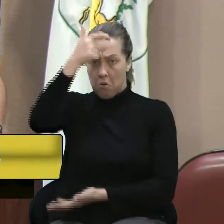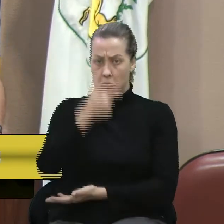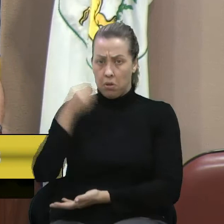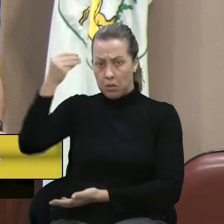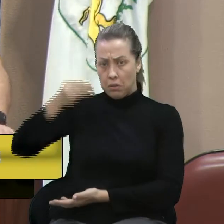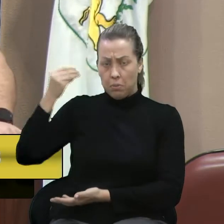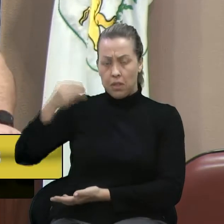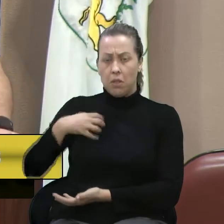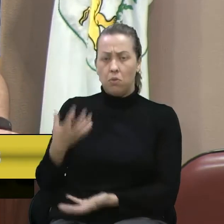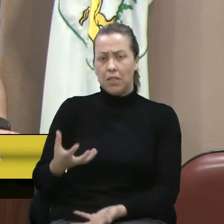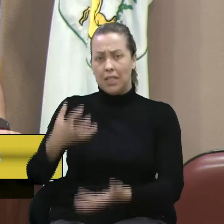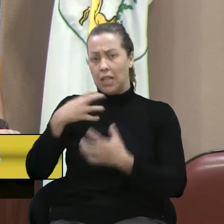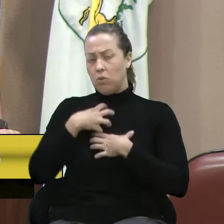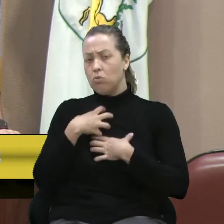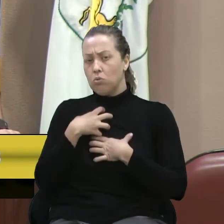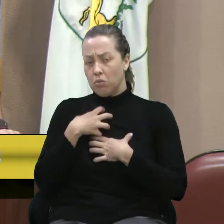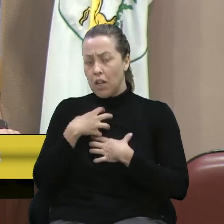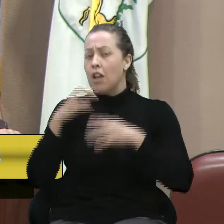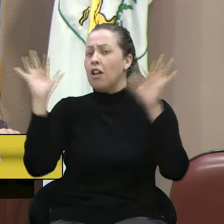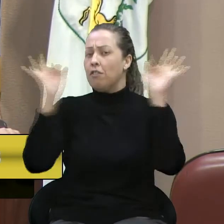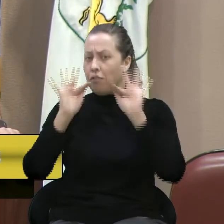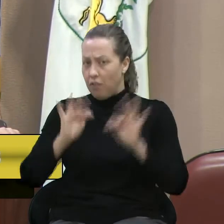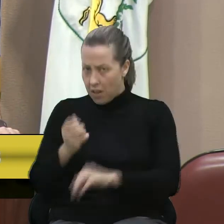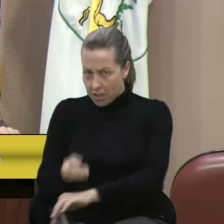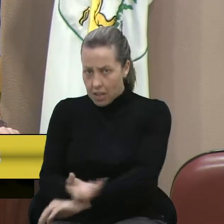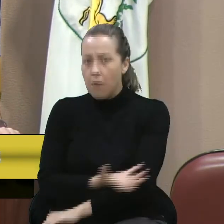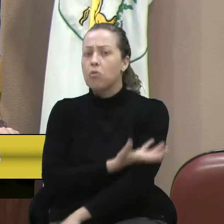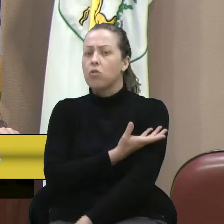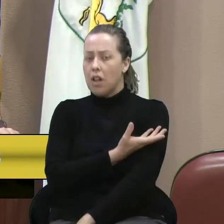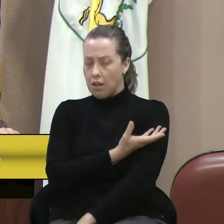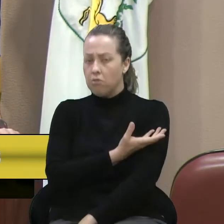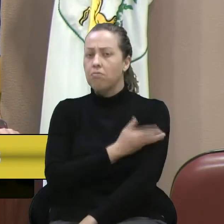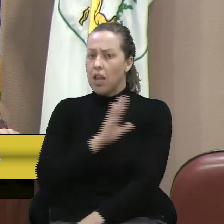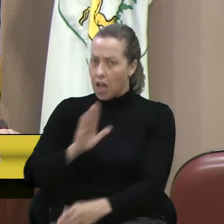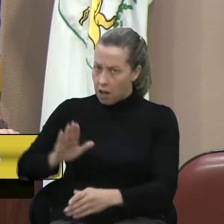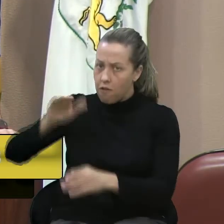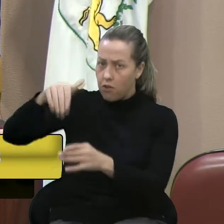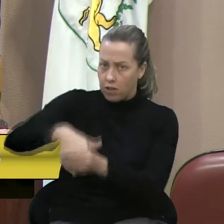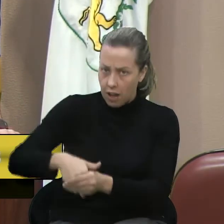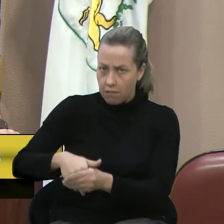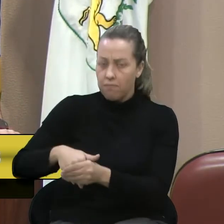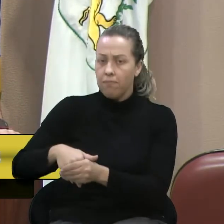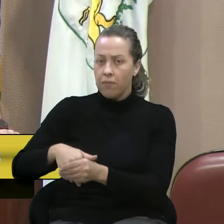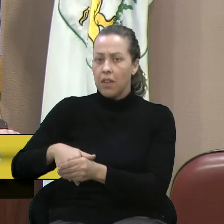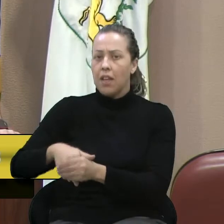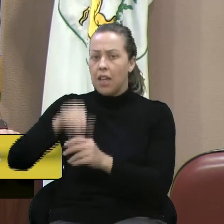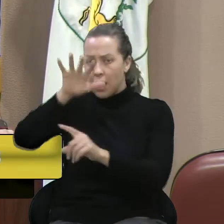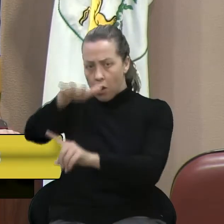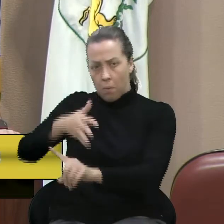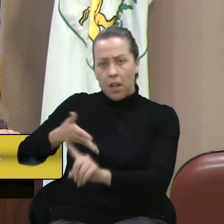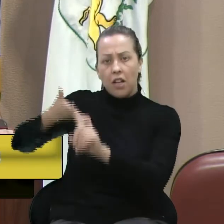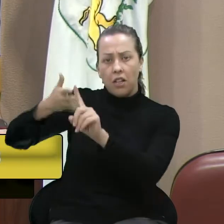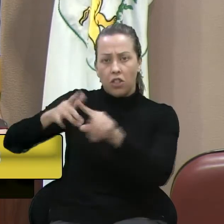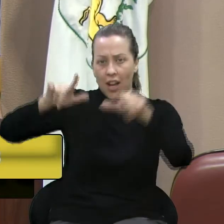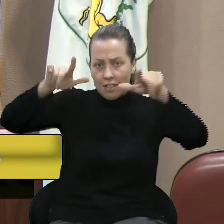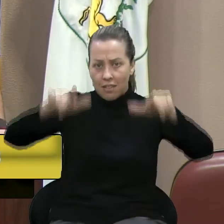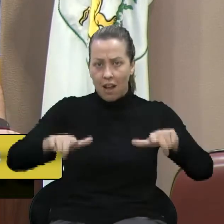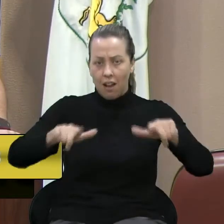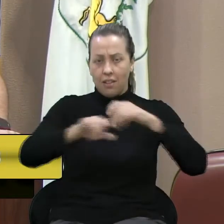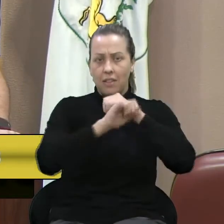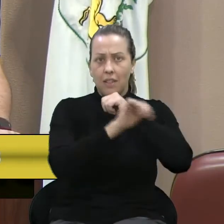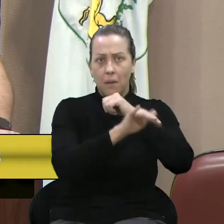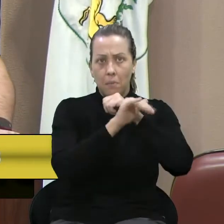eu fico feliz e emocionado em poder votar e denominar essa sala aqui,